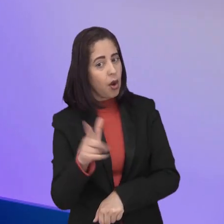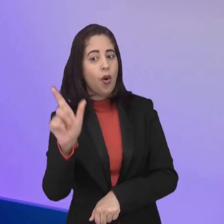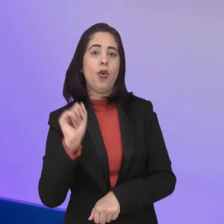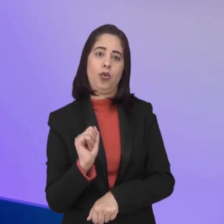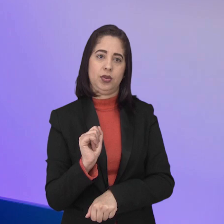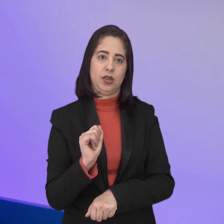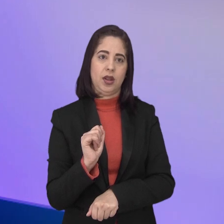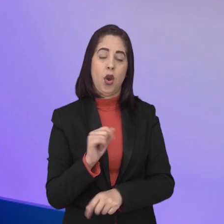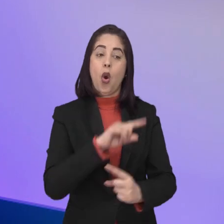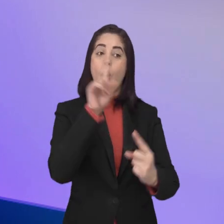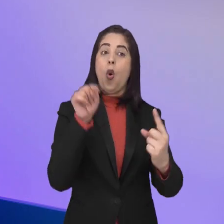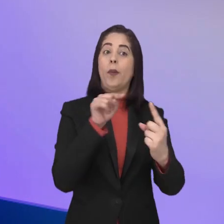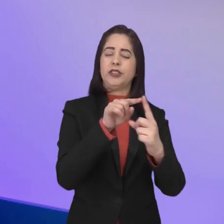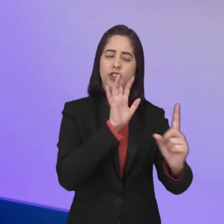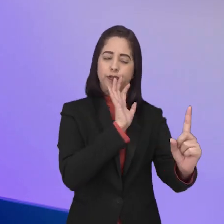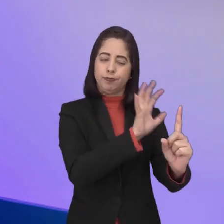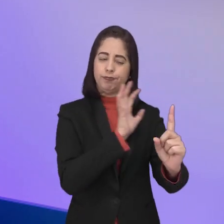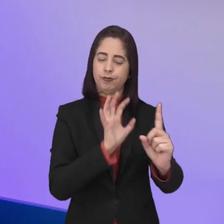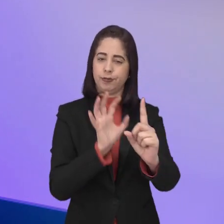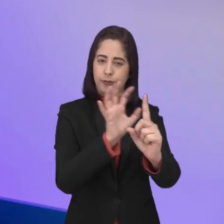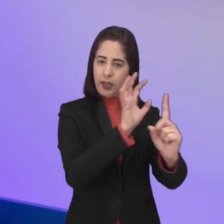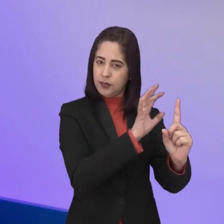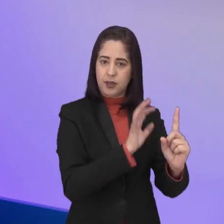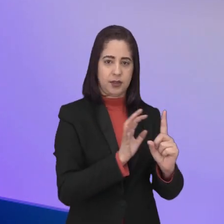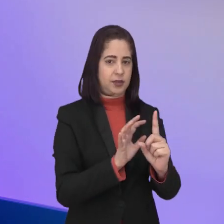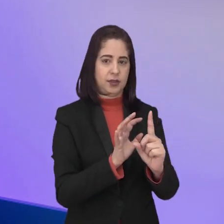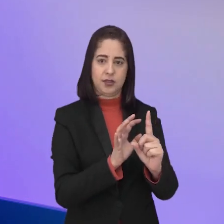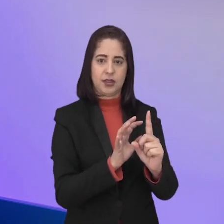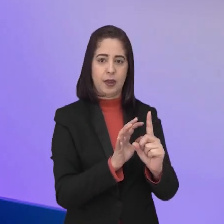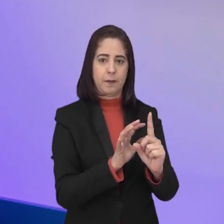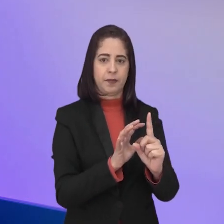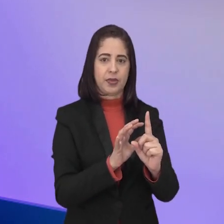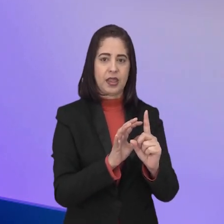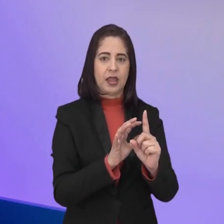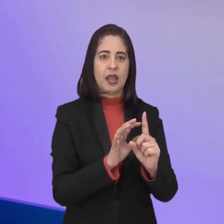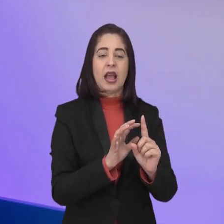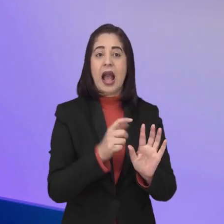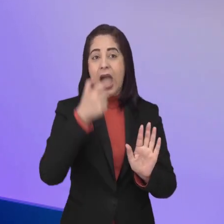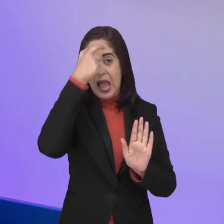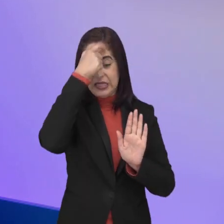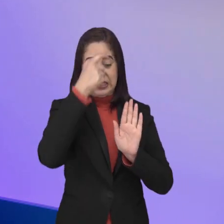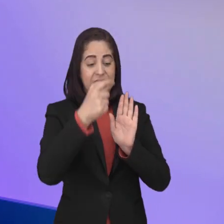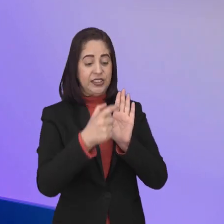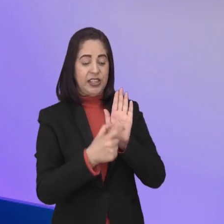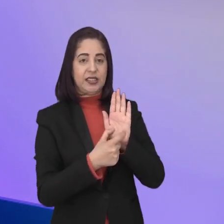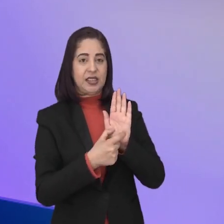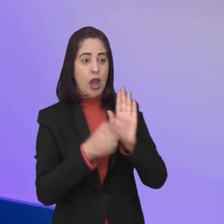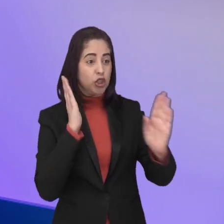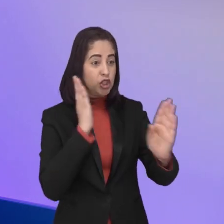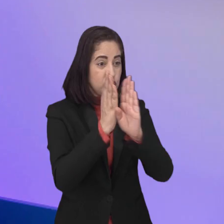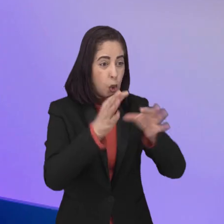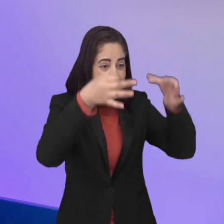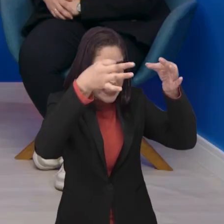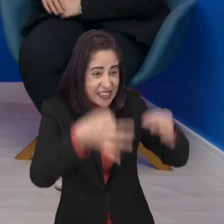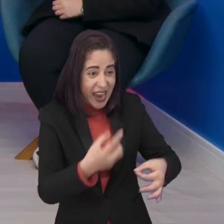querendo influenciar as pessoas. Não precisa da inteligência artificial para você prever o resultado de uma